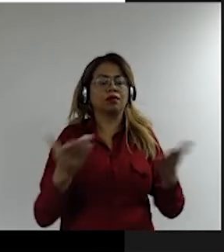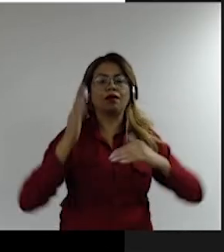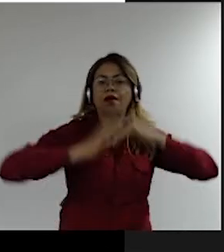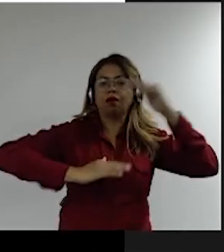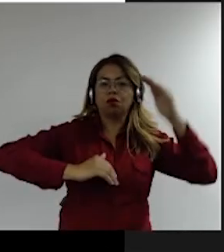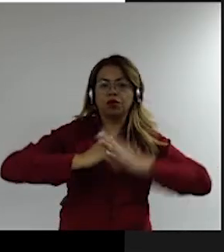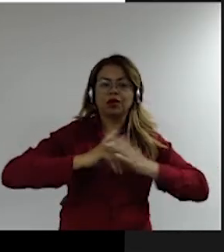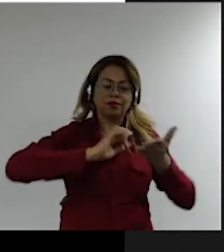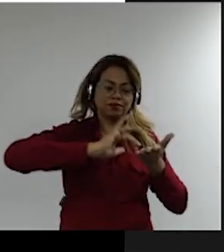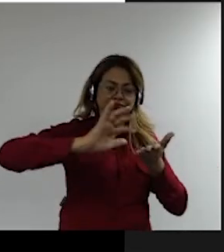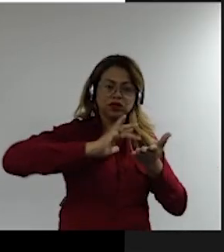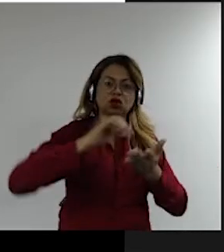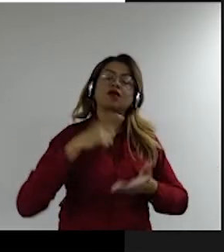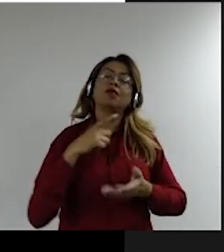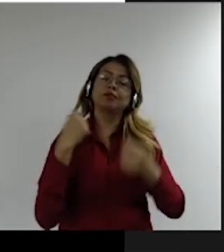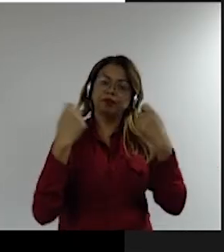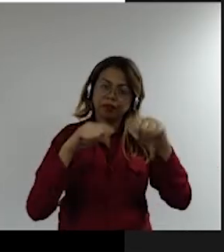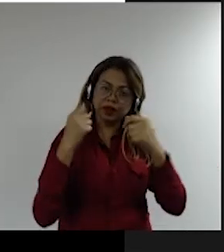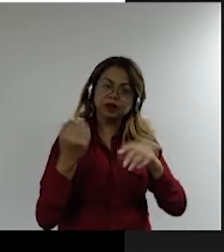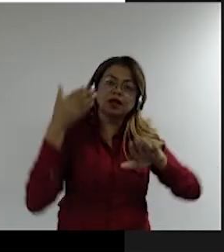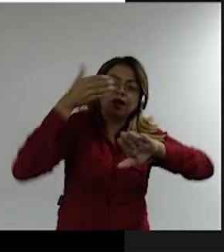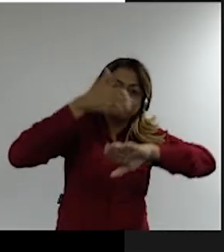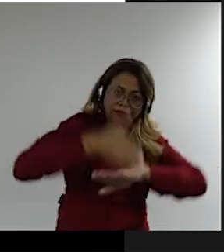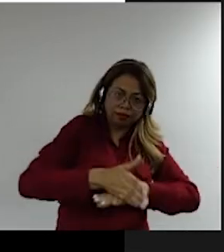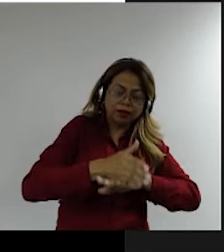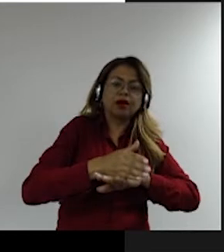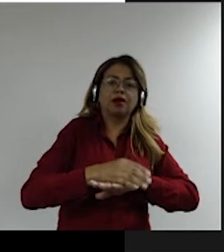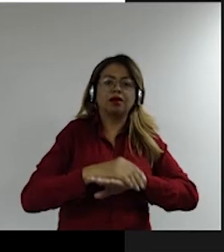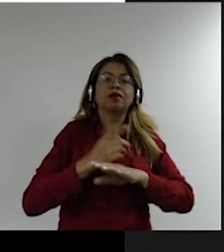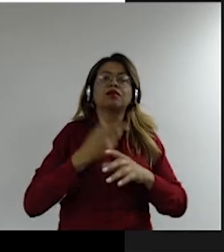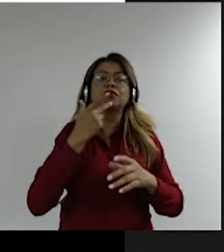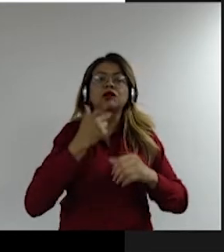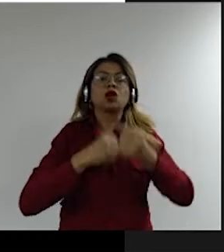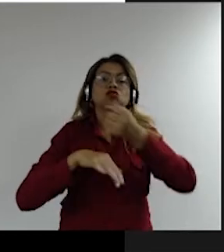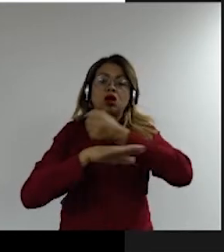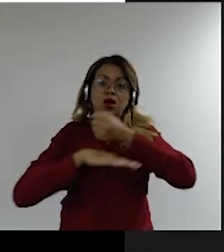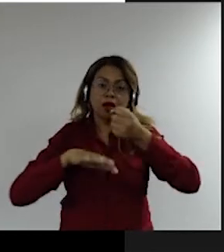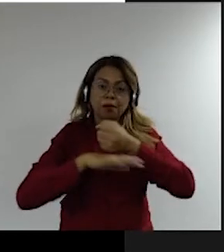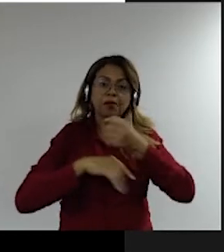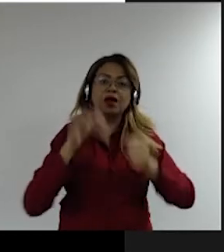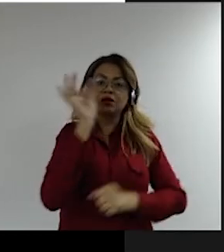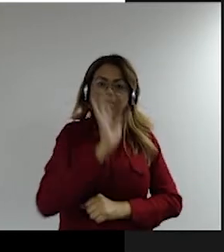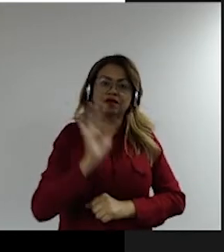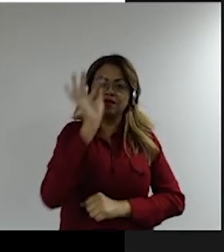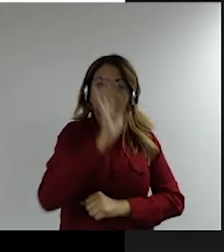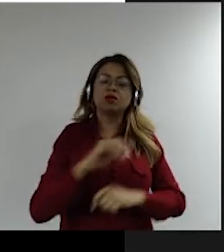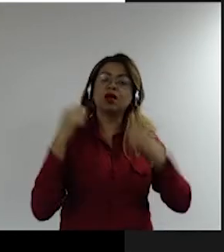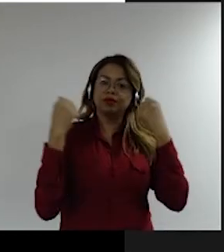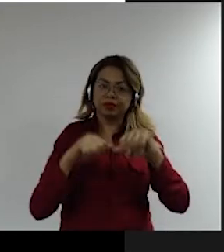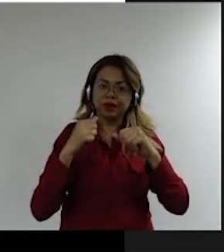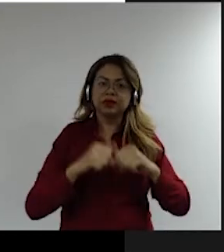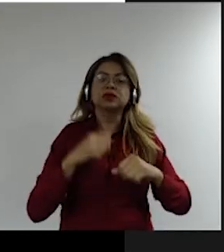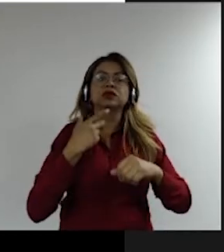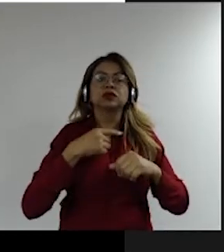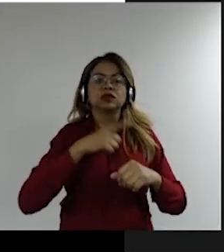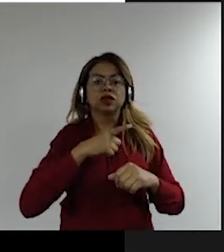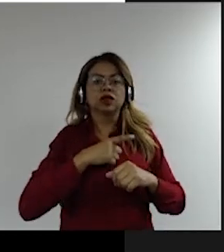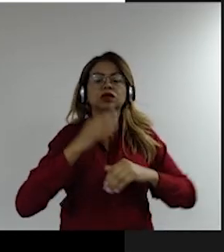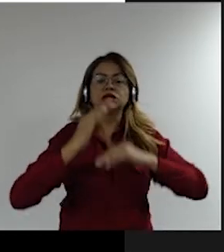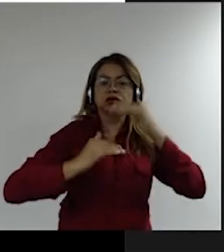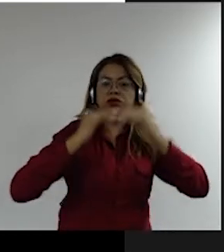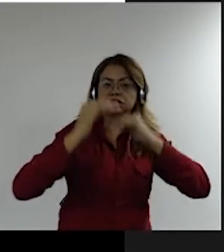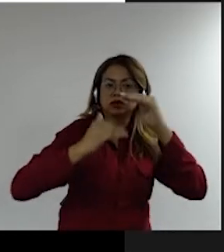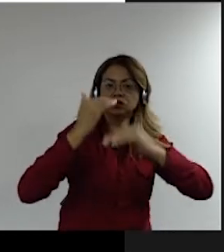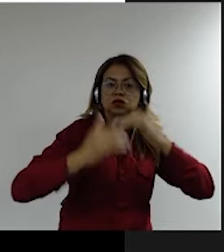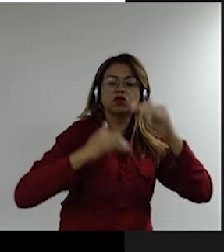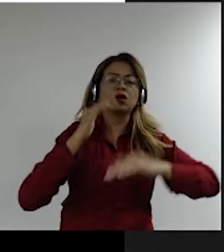professores. A Base Nacional Docente incorporou o desenvolvimento de competências digitais